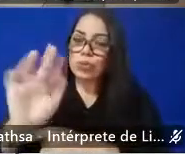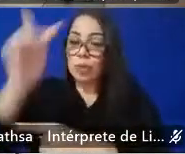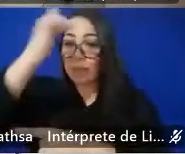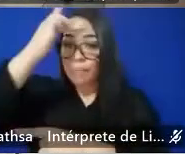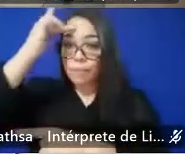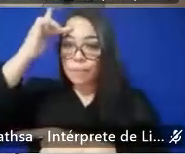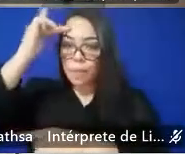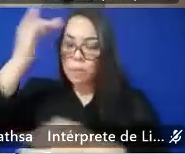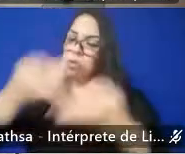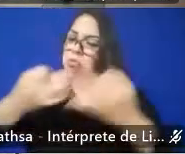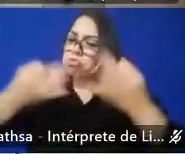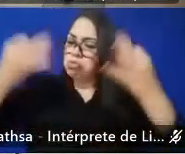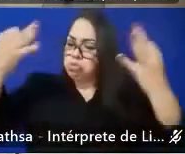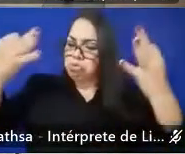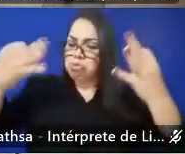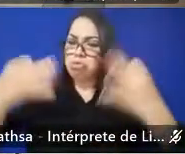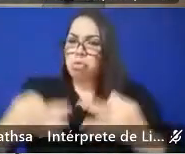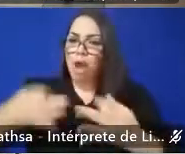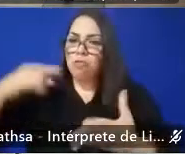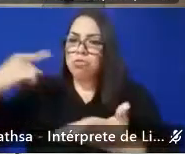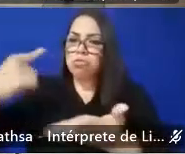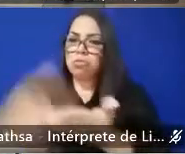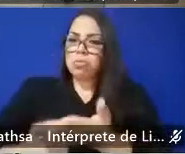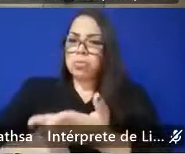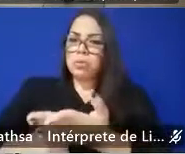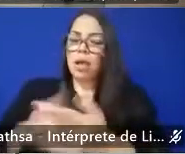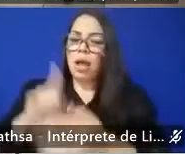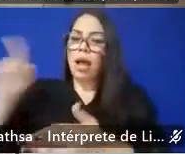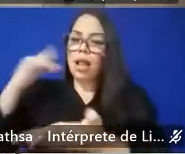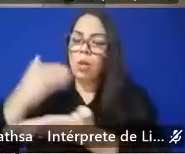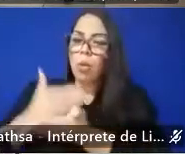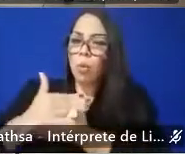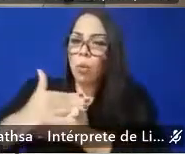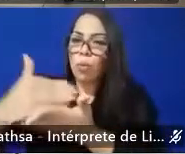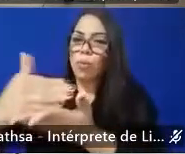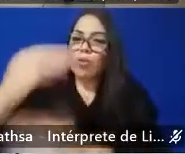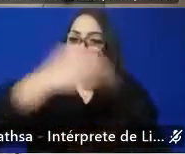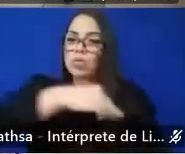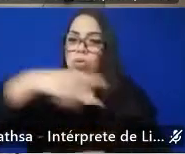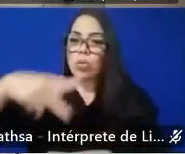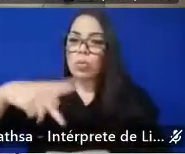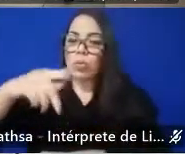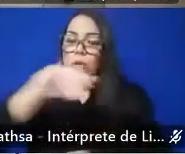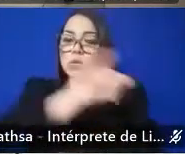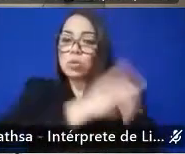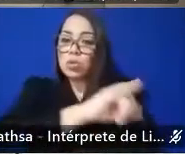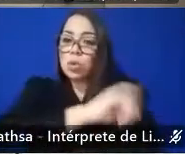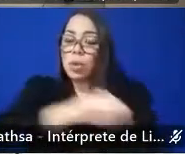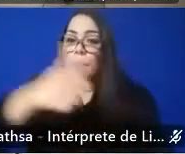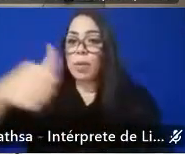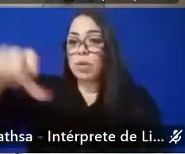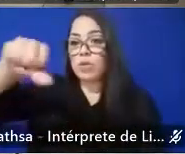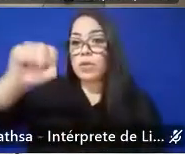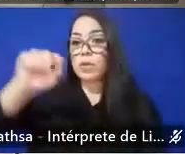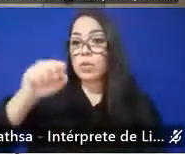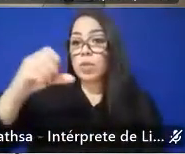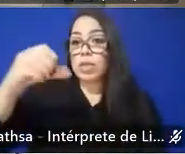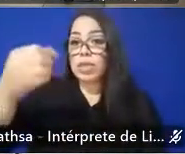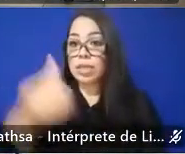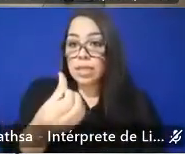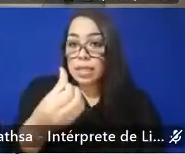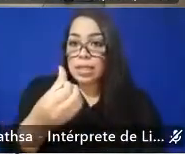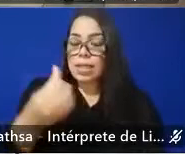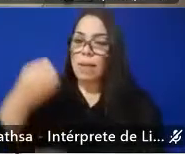competência Ricardo ingressou no Ministério Público do Estado do Rio de Janeiro em 1986 e ao longo desses